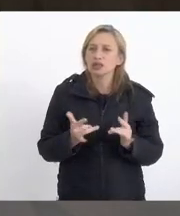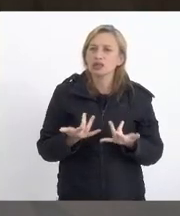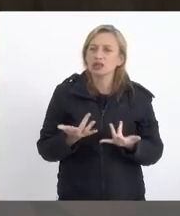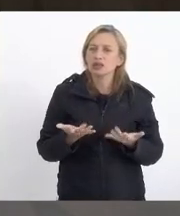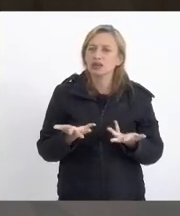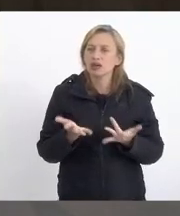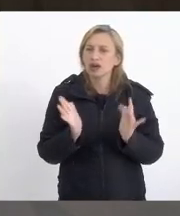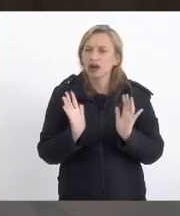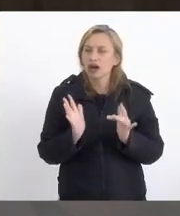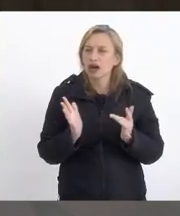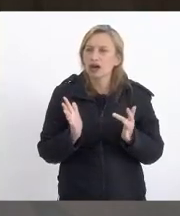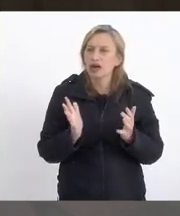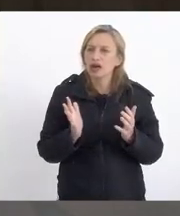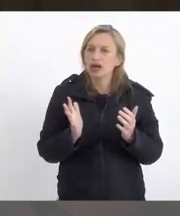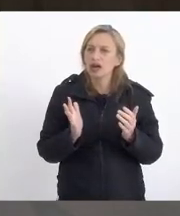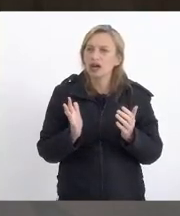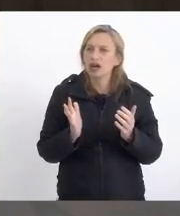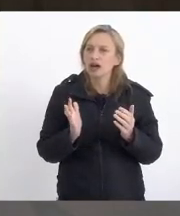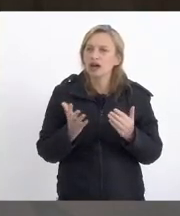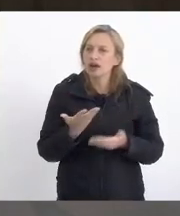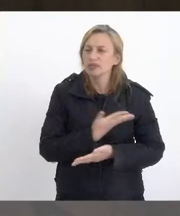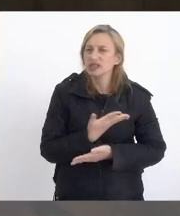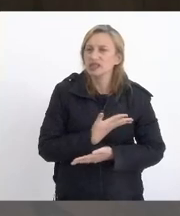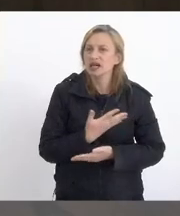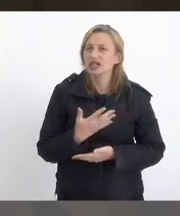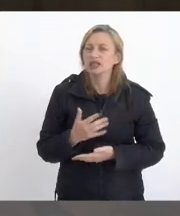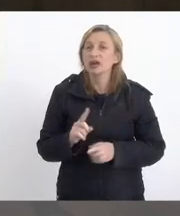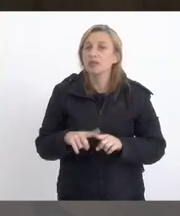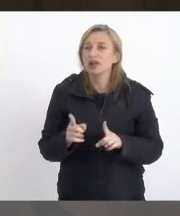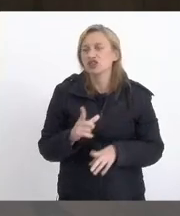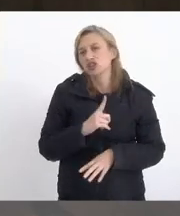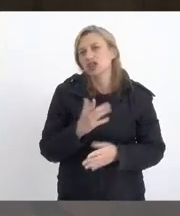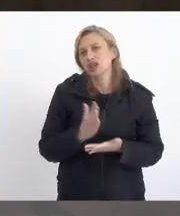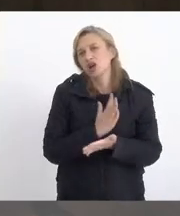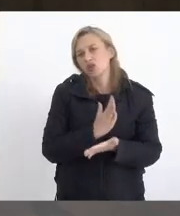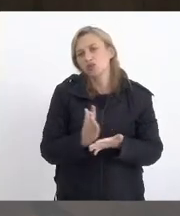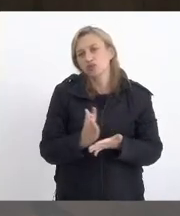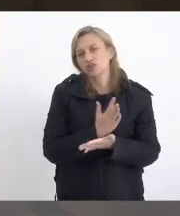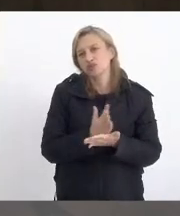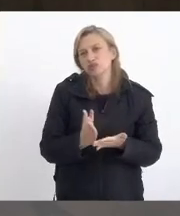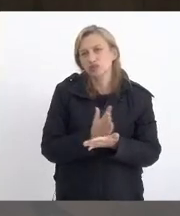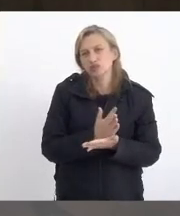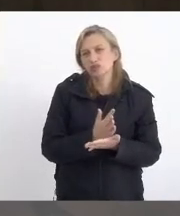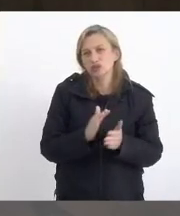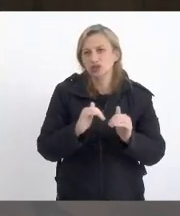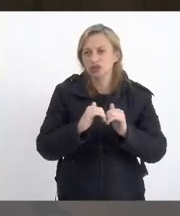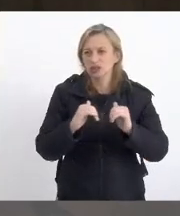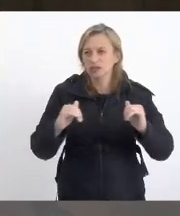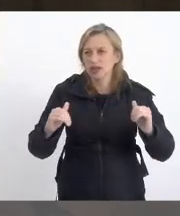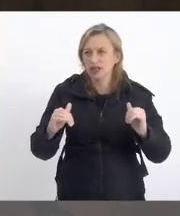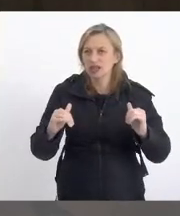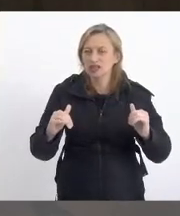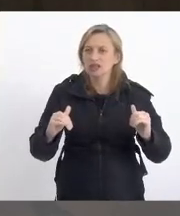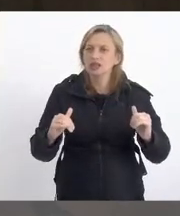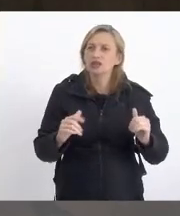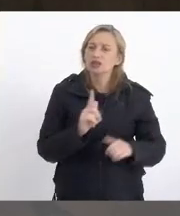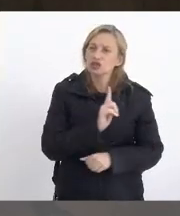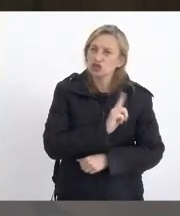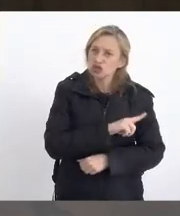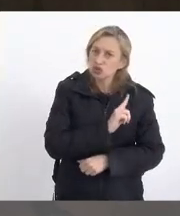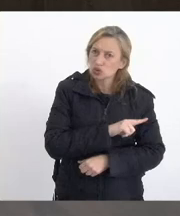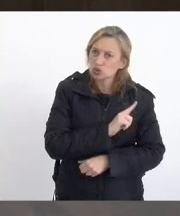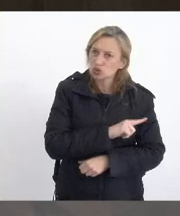de tentar melhorar os dois lados, mas existem alguns abismos de alguns gestores